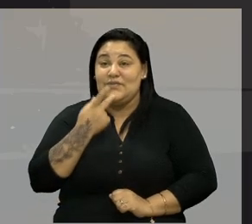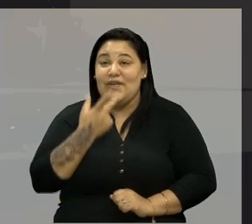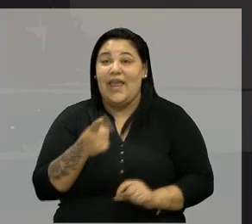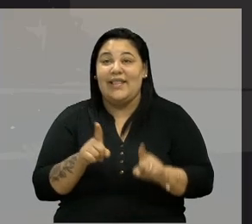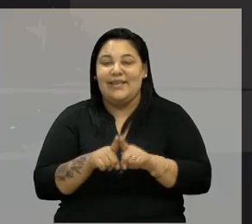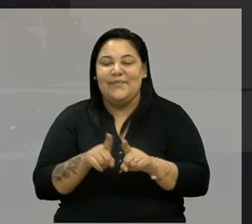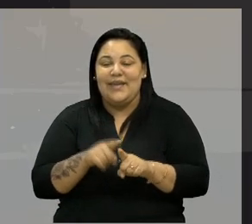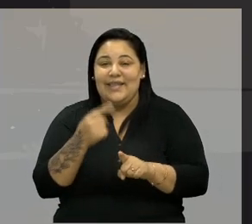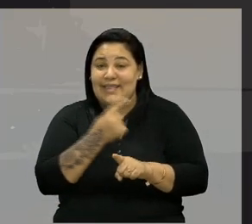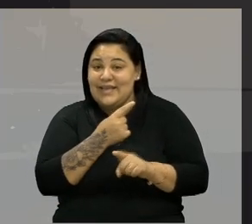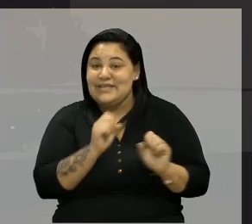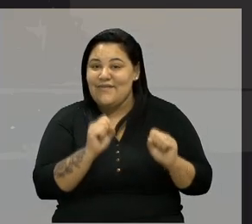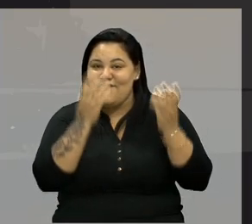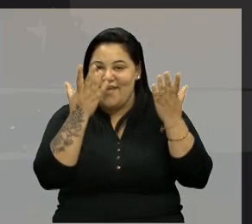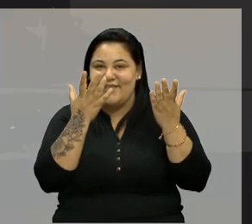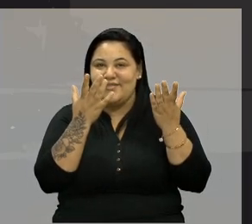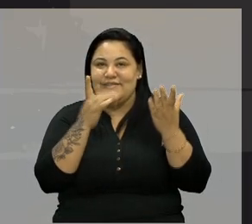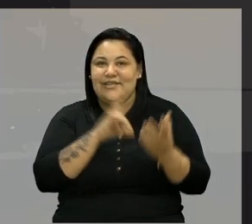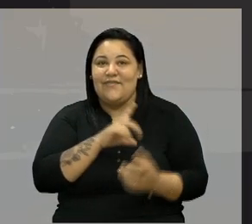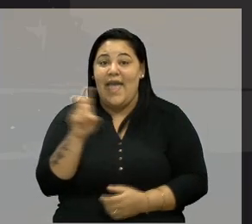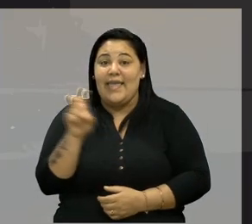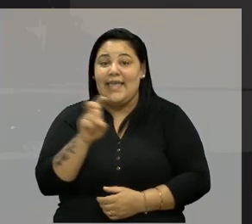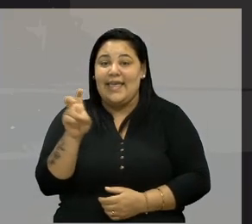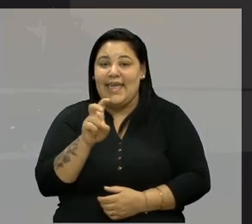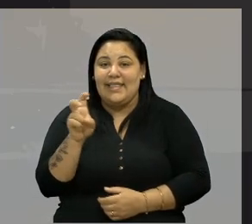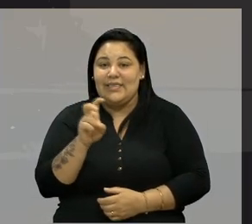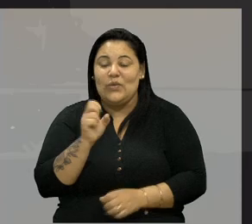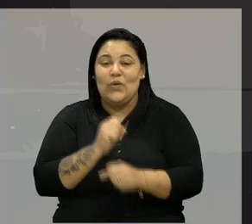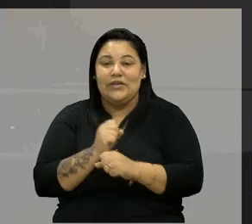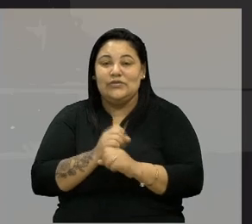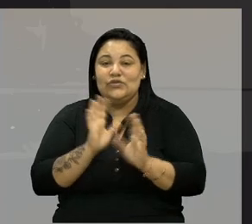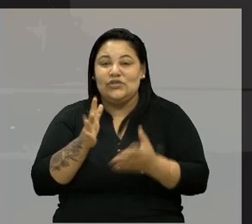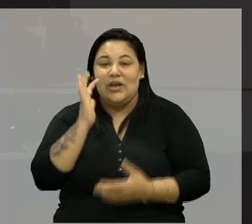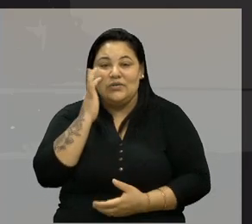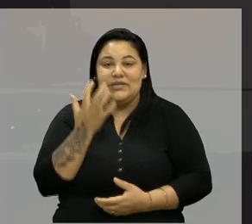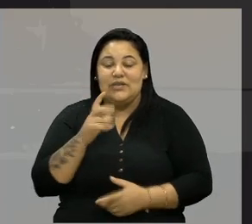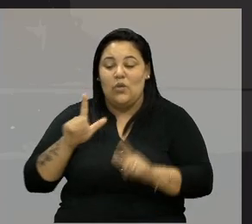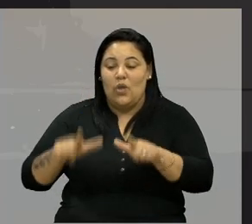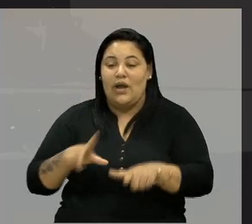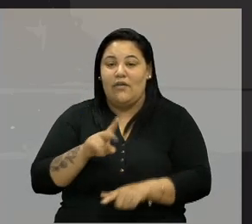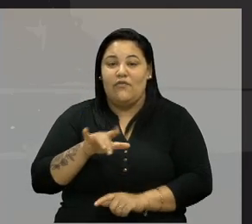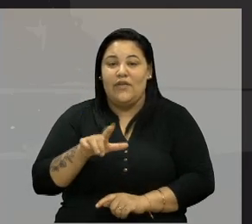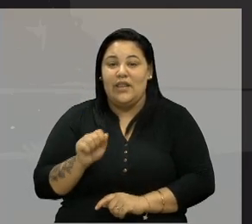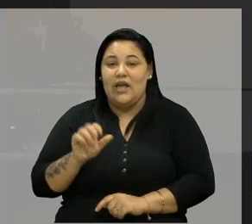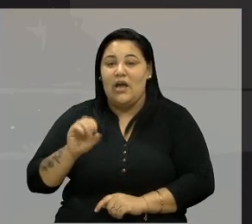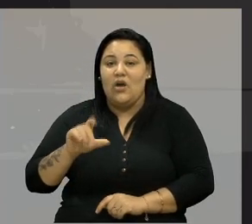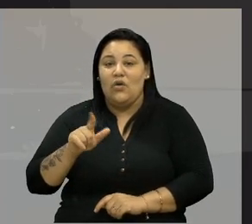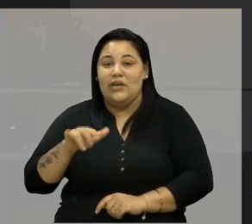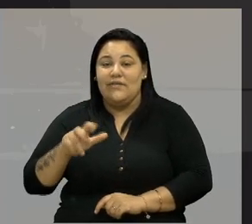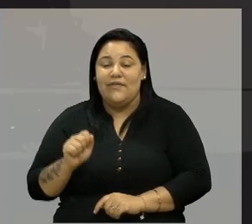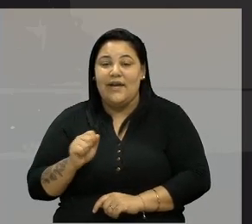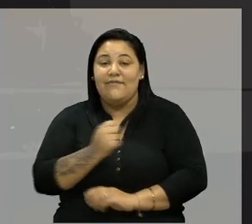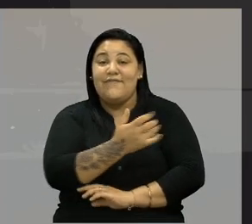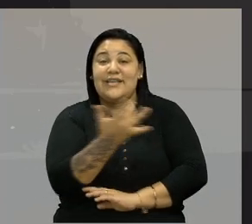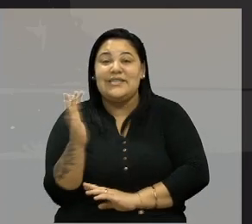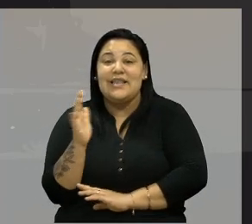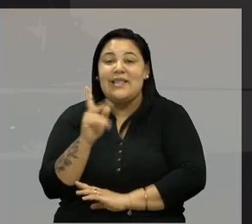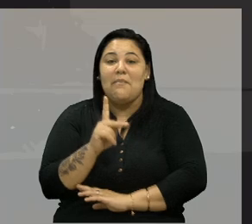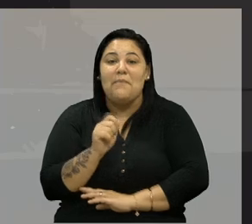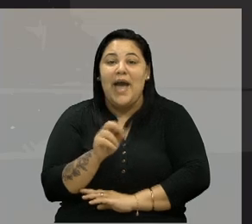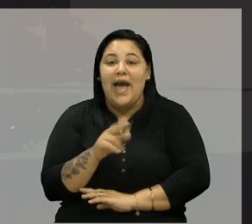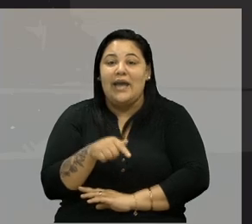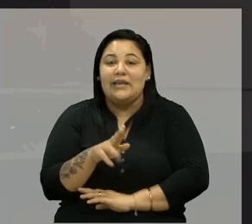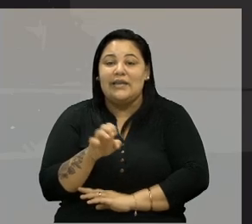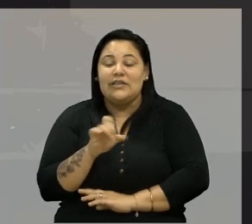neste evento que foi a sua quinta edição aconteceu em Vila Oliva na fazenda parque onde tinha toda a